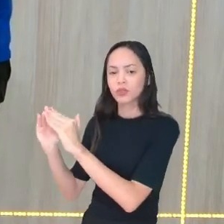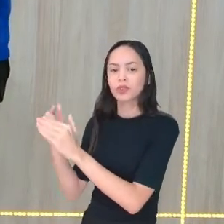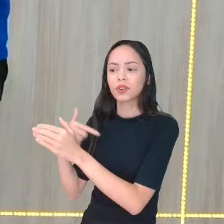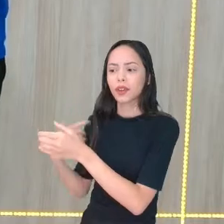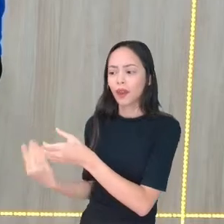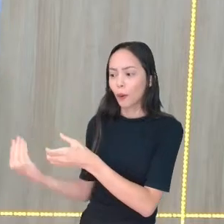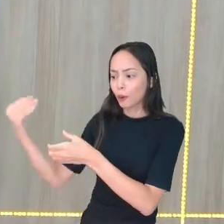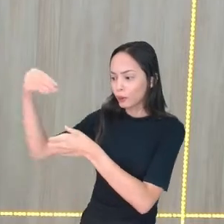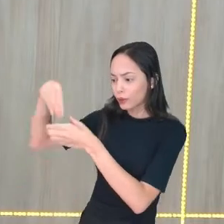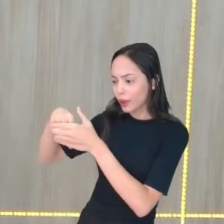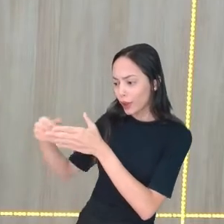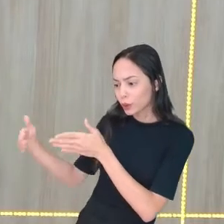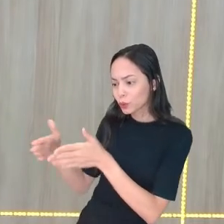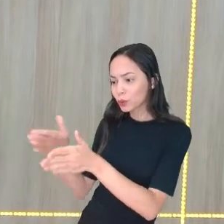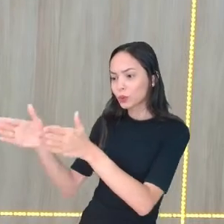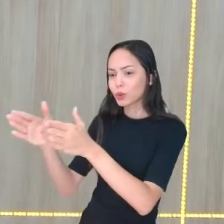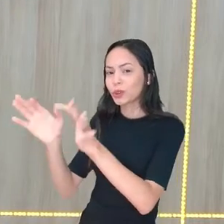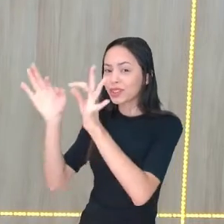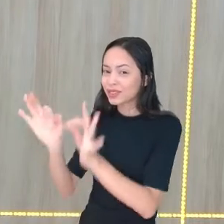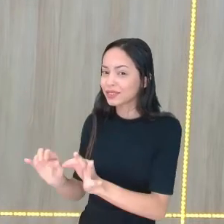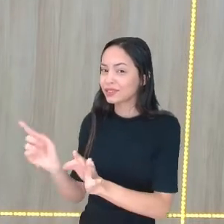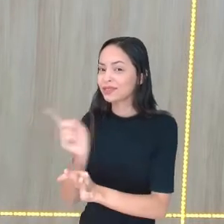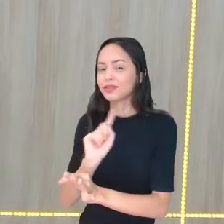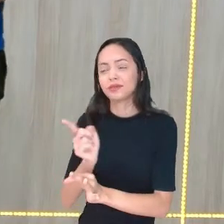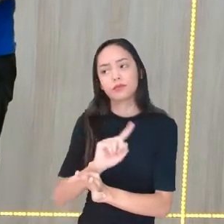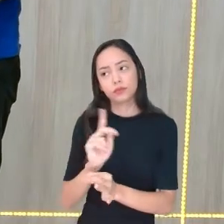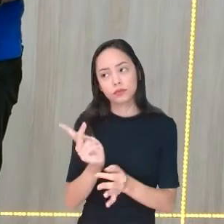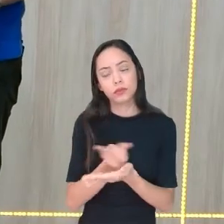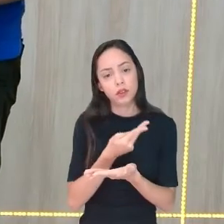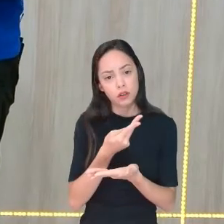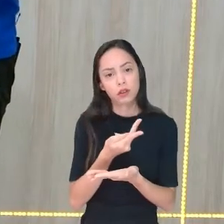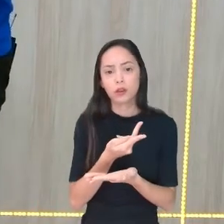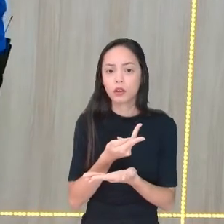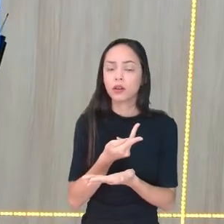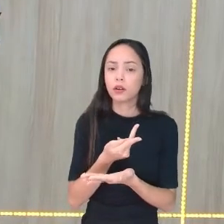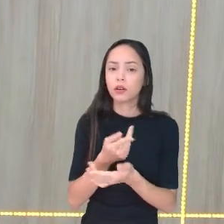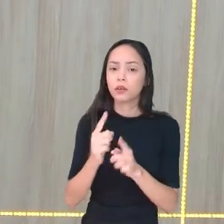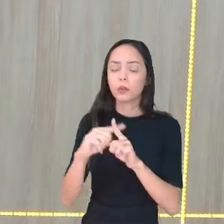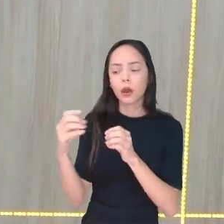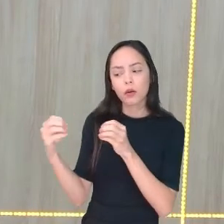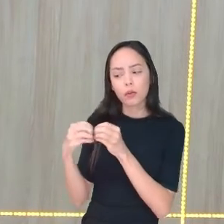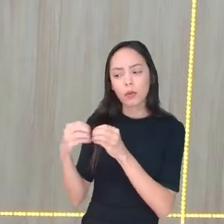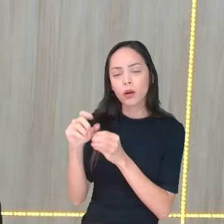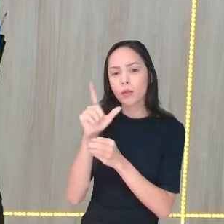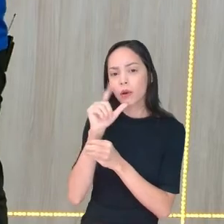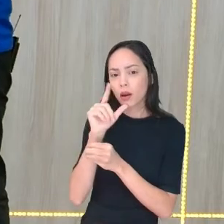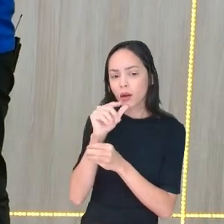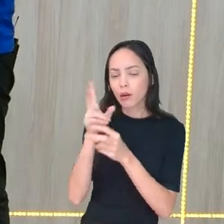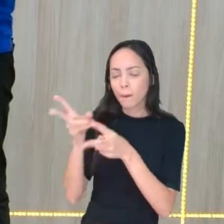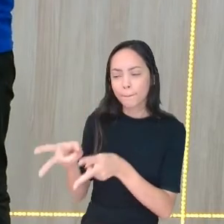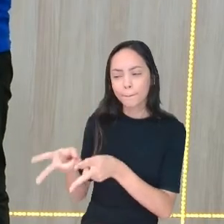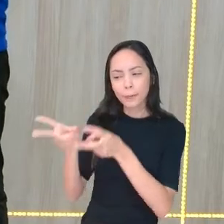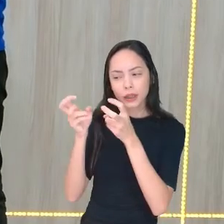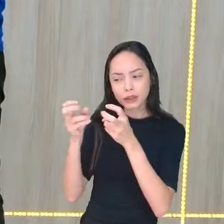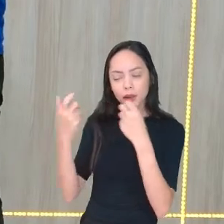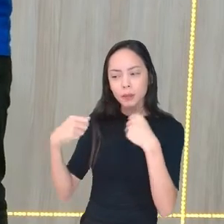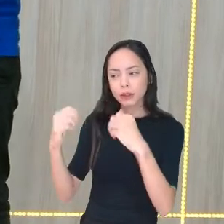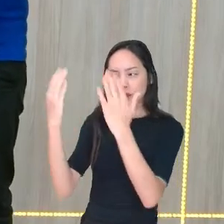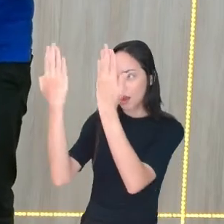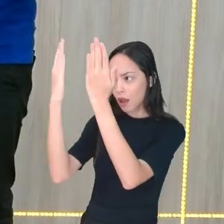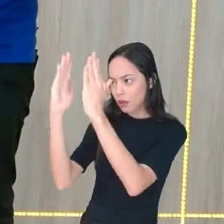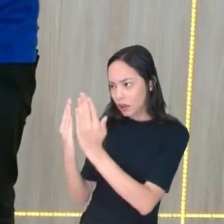rio, praticamente, o que não é ideal, né? Está dentro do rio, mas é próximo à água. Então, percebe que a gente tem que analisar, não